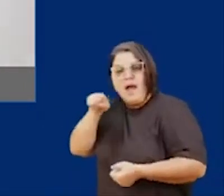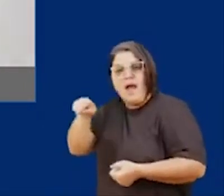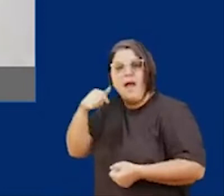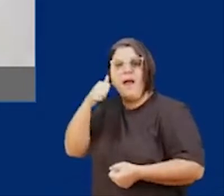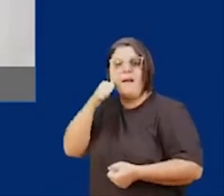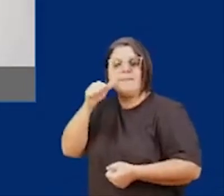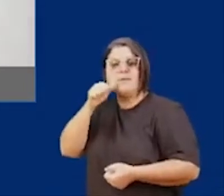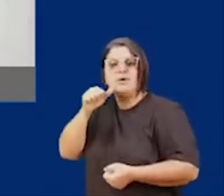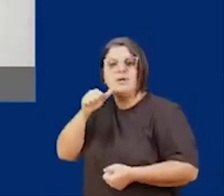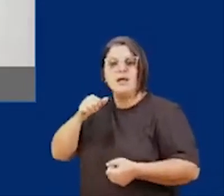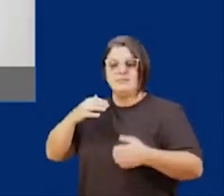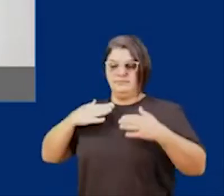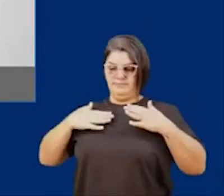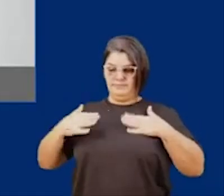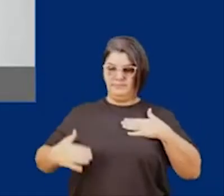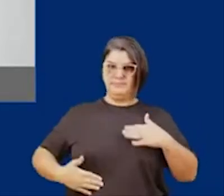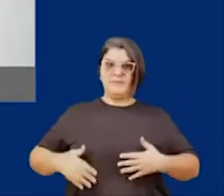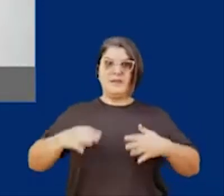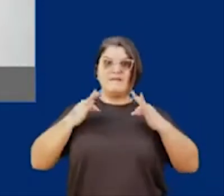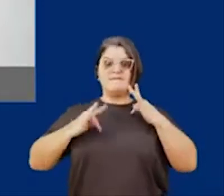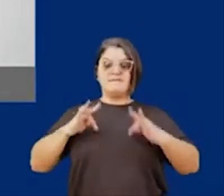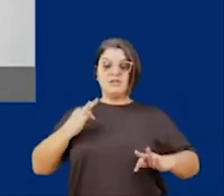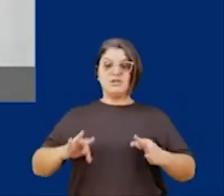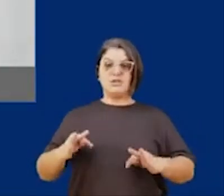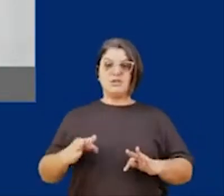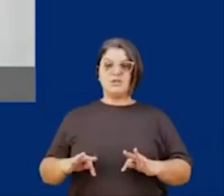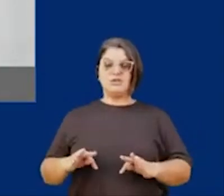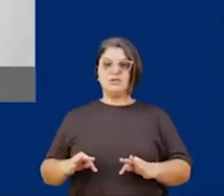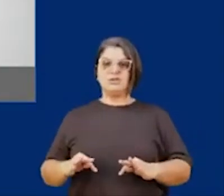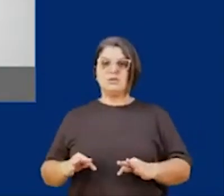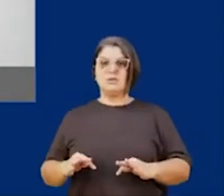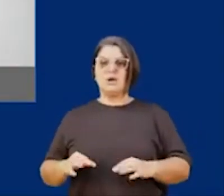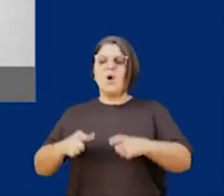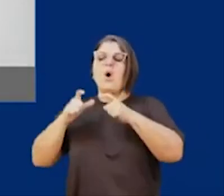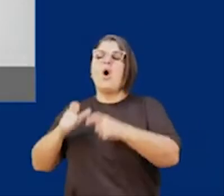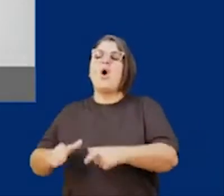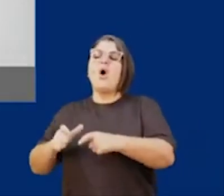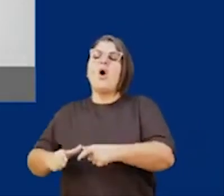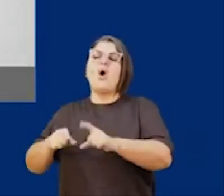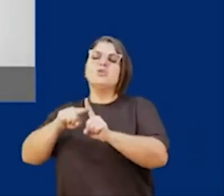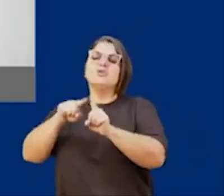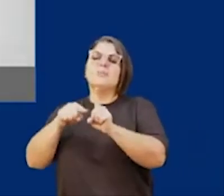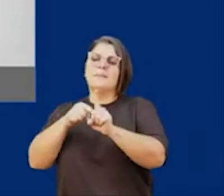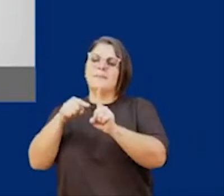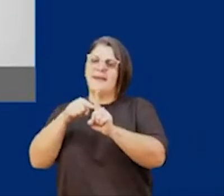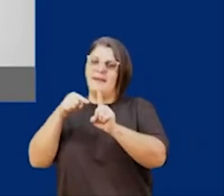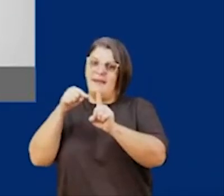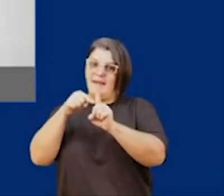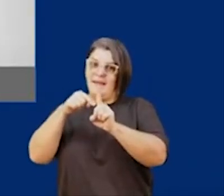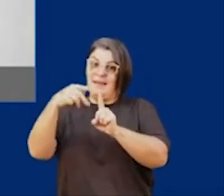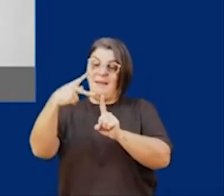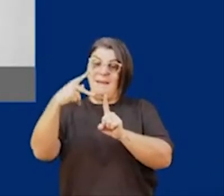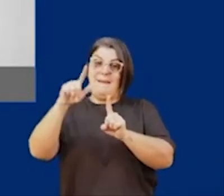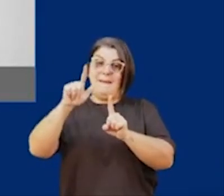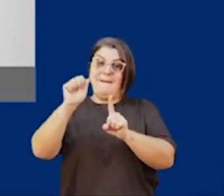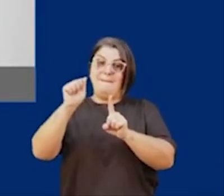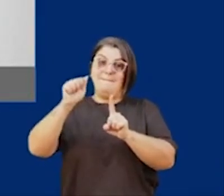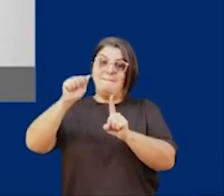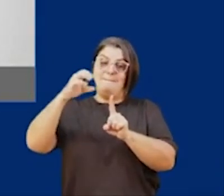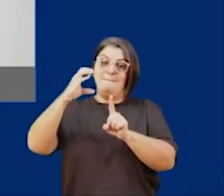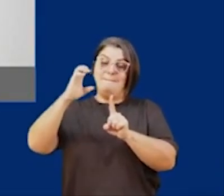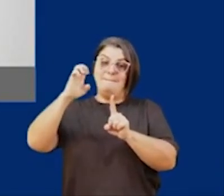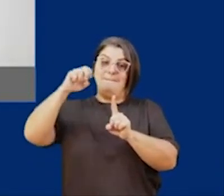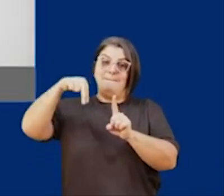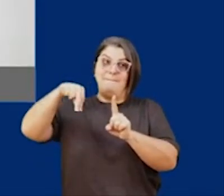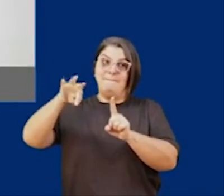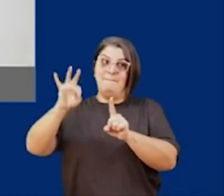tá nesse momento, da onde que ele vai depois, porque a gente precisa contar que a placenta alimenta ele e a ramificação que ela